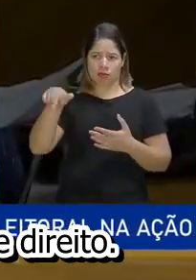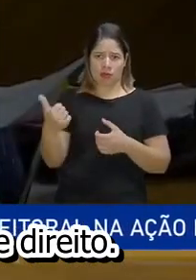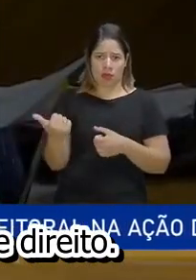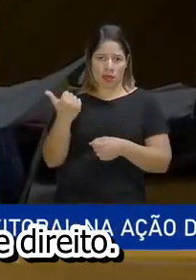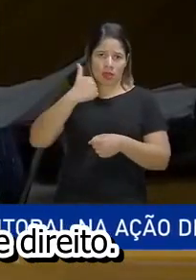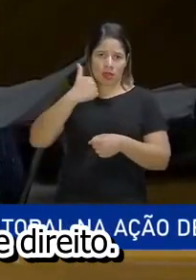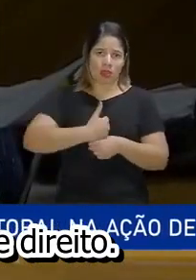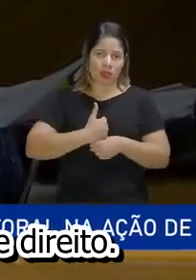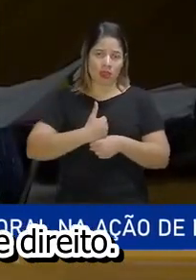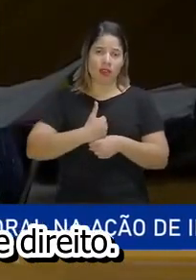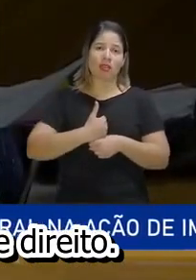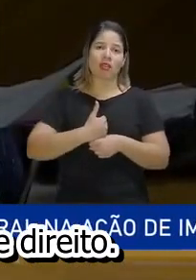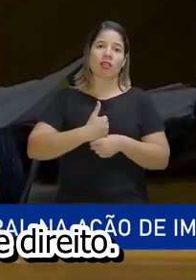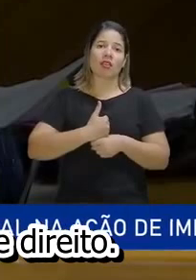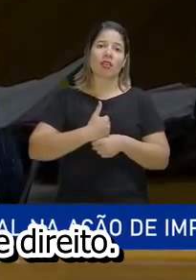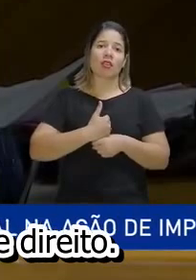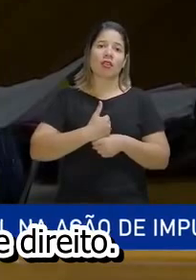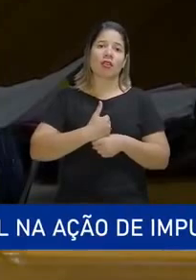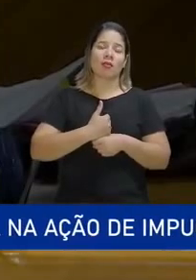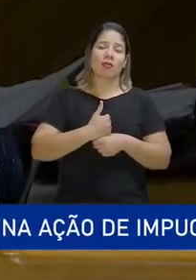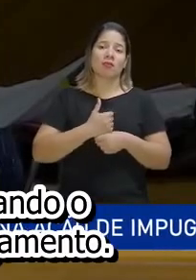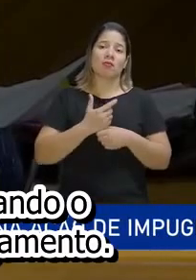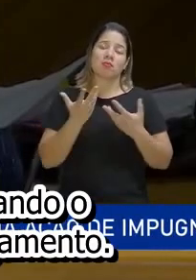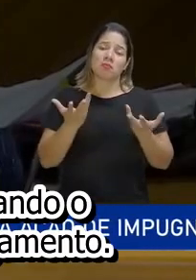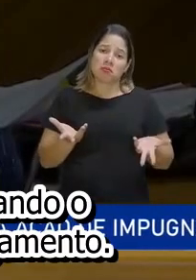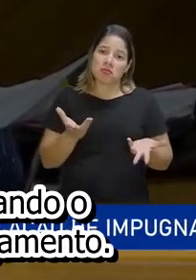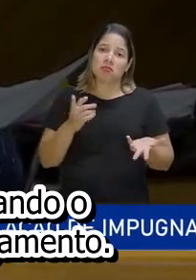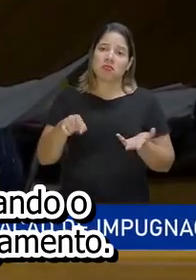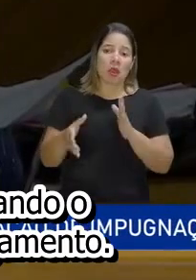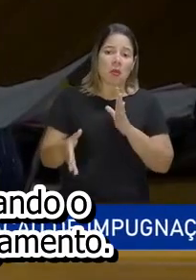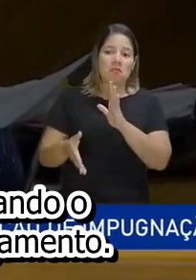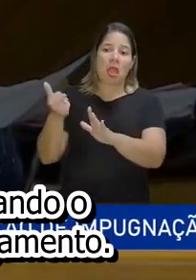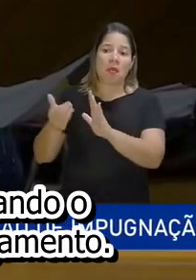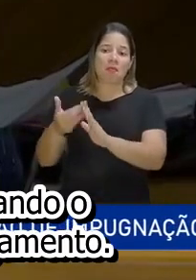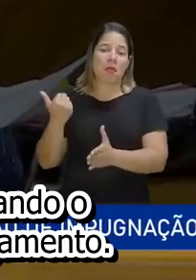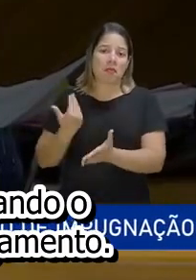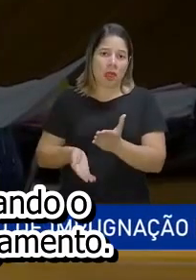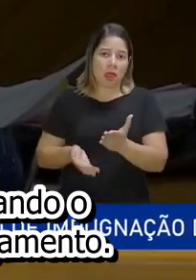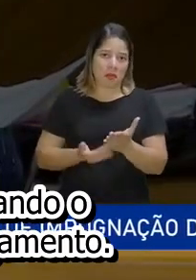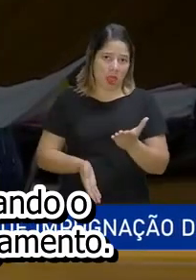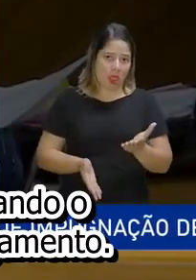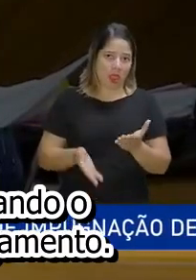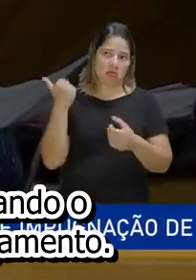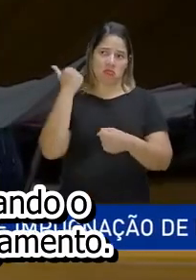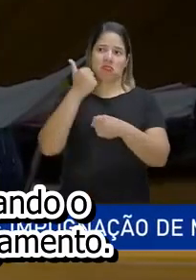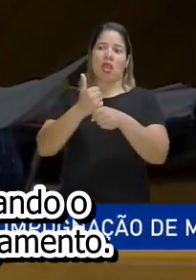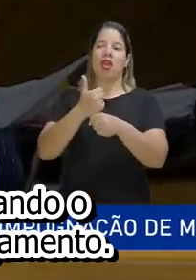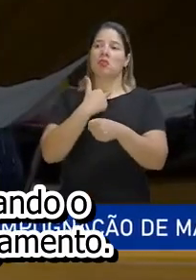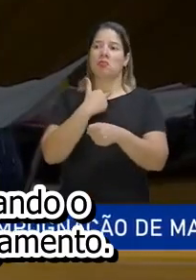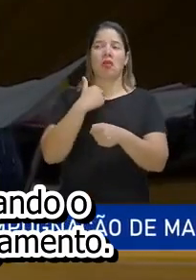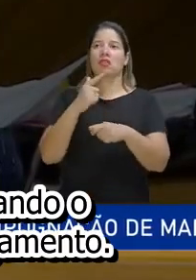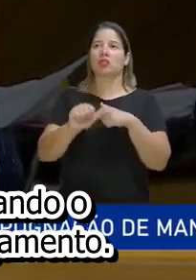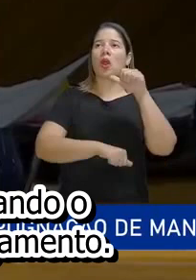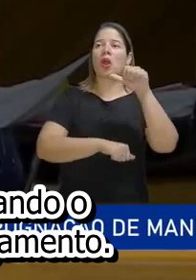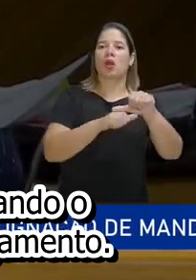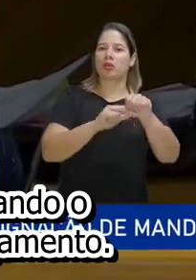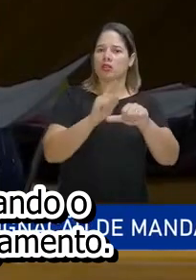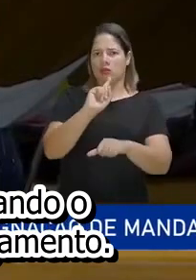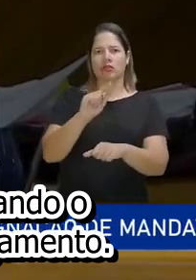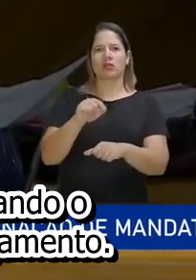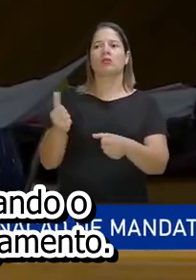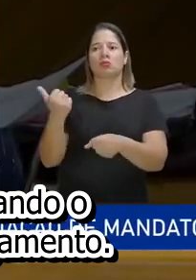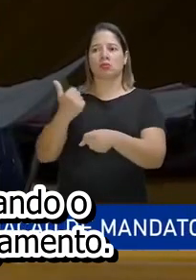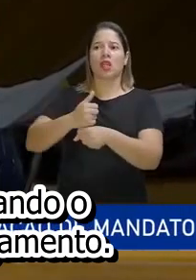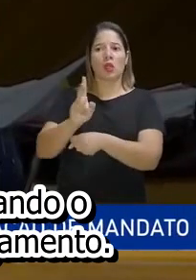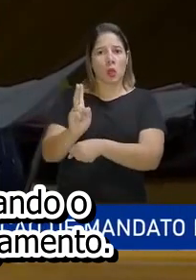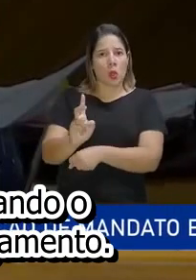gozam tão somente da expectativa de direito. Também não perderão esse suplente a suplência, quando o partido pelo qual tenha